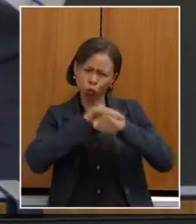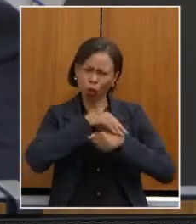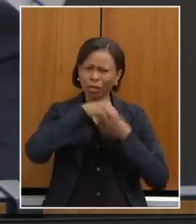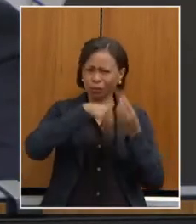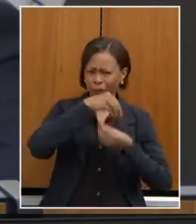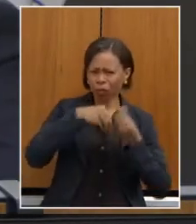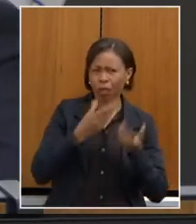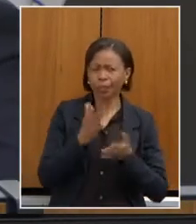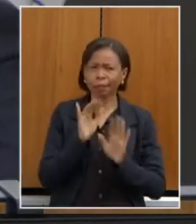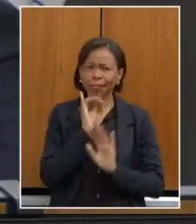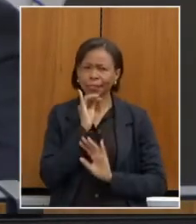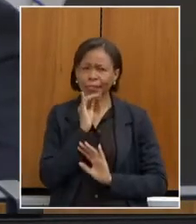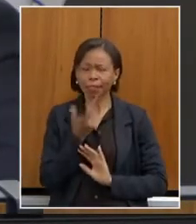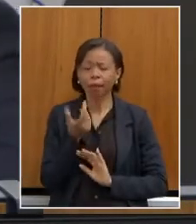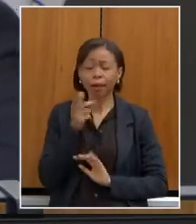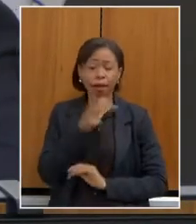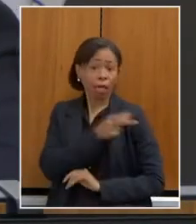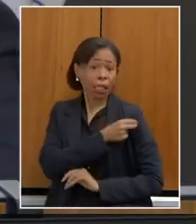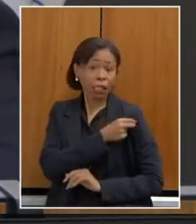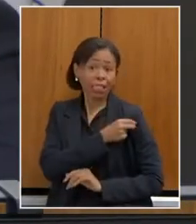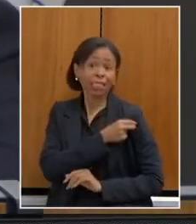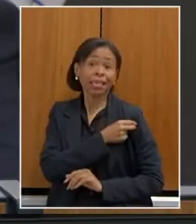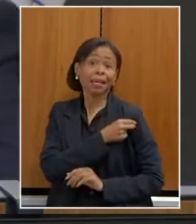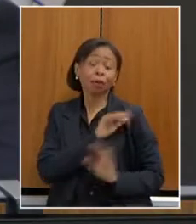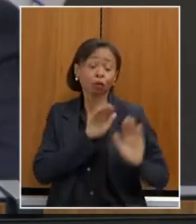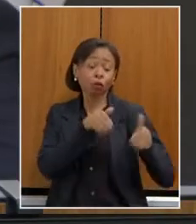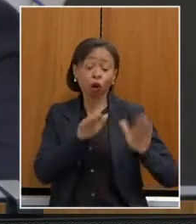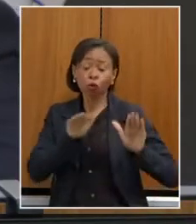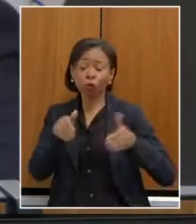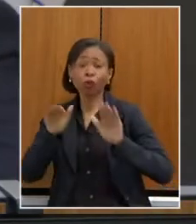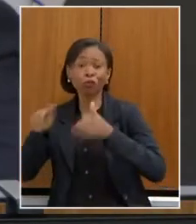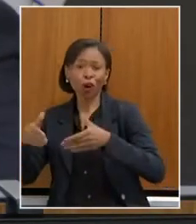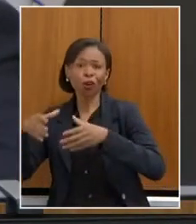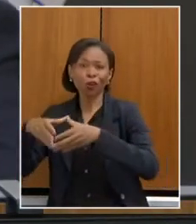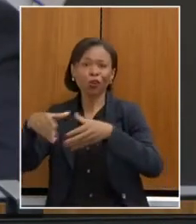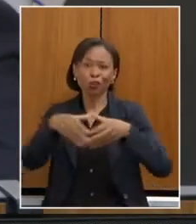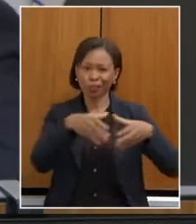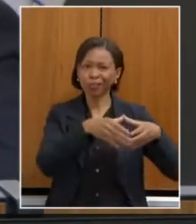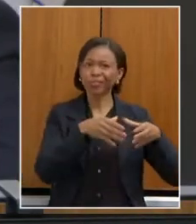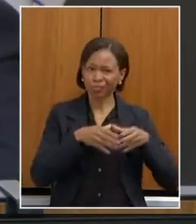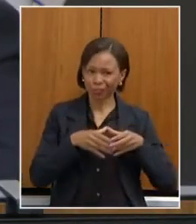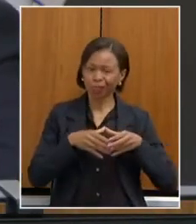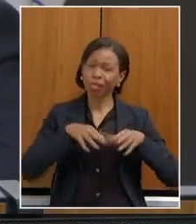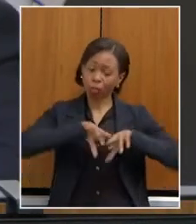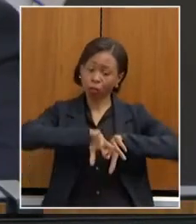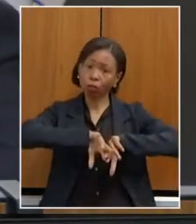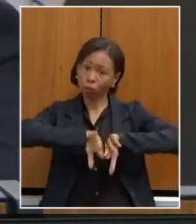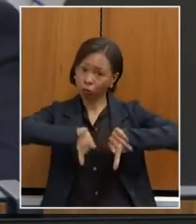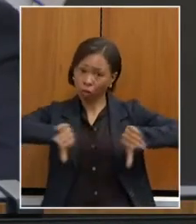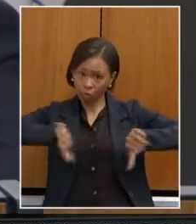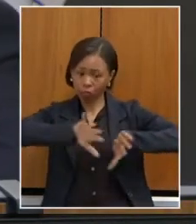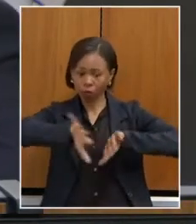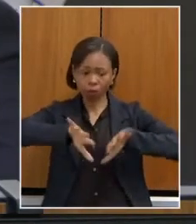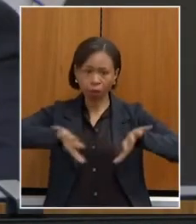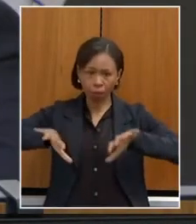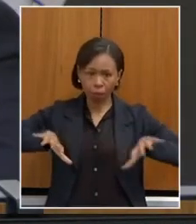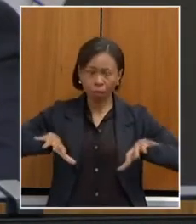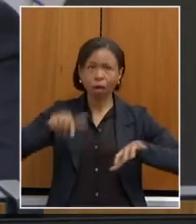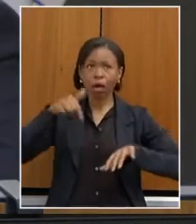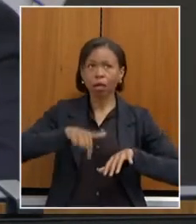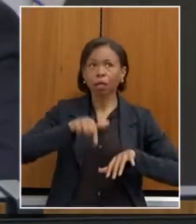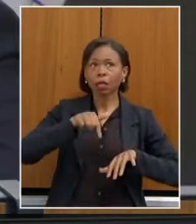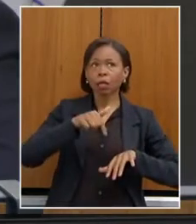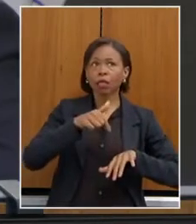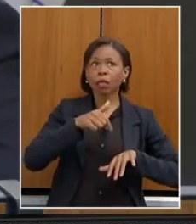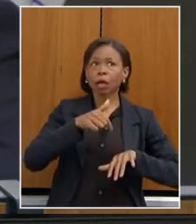vem 20% para trabalhador da educação, 7% para força de segurança, ela vem dividida. Belo Horizonte recebeu as duas primeiras remessas de